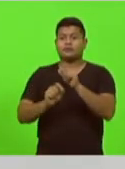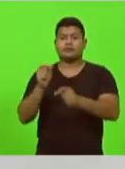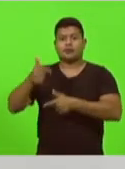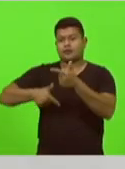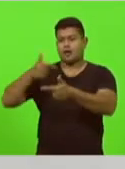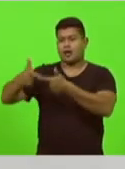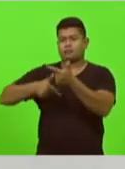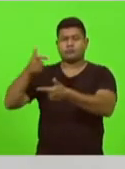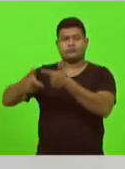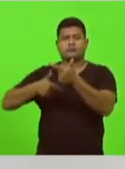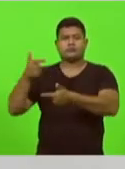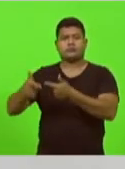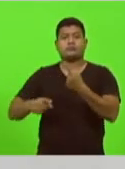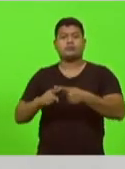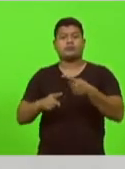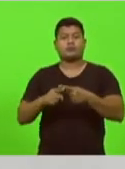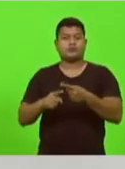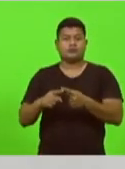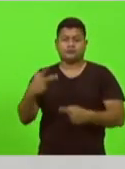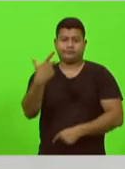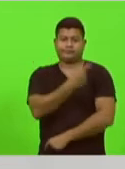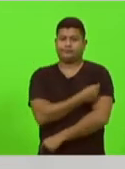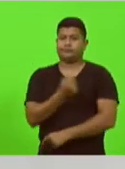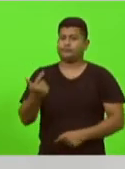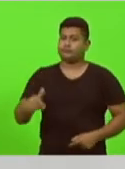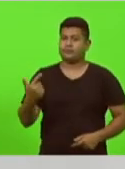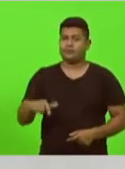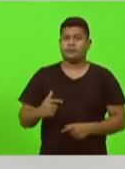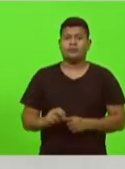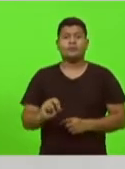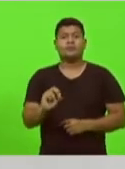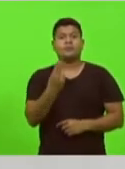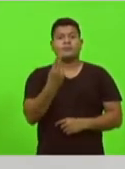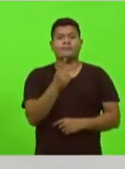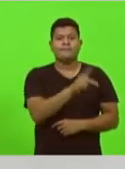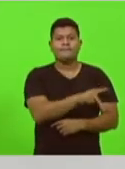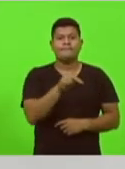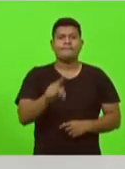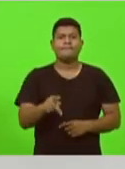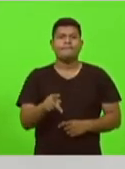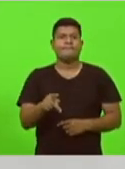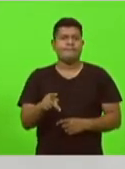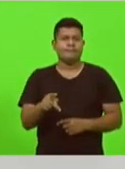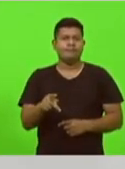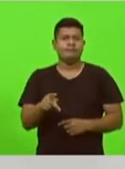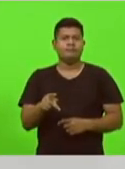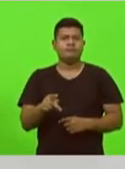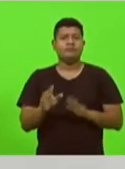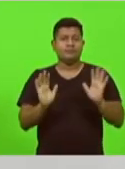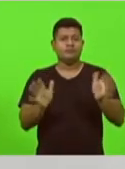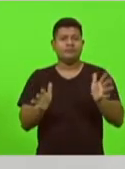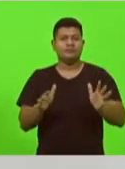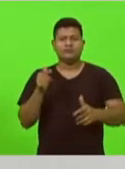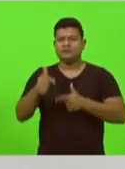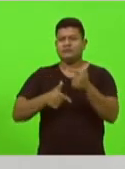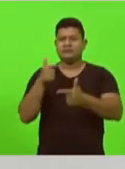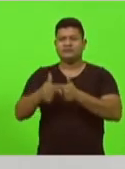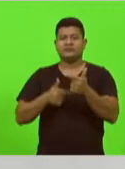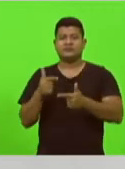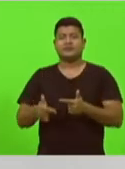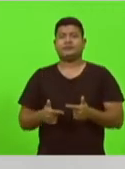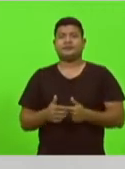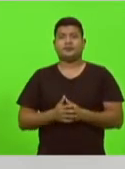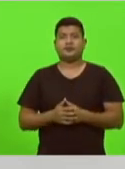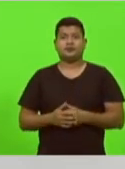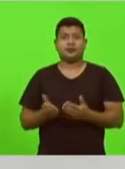porque não tem as vacinas. Ou os professores que já estão hoje nas escolas, também tendo que